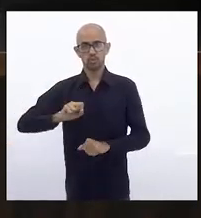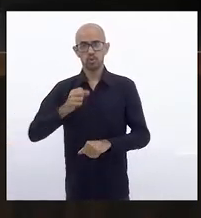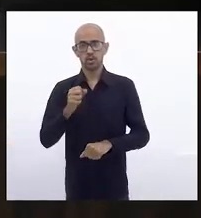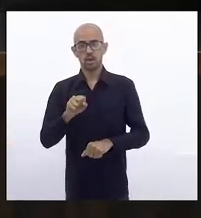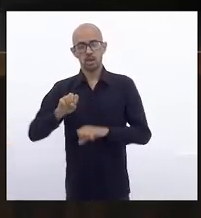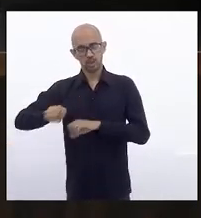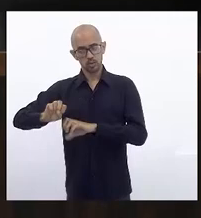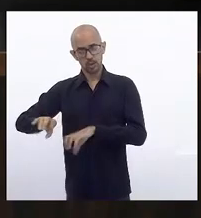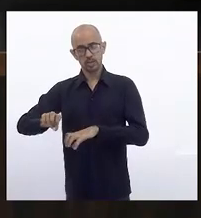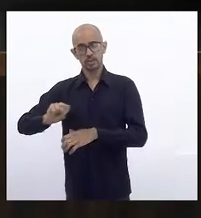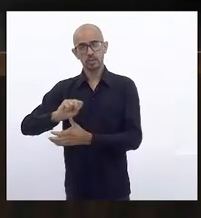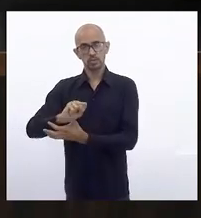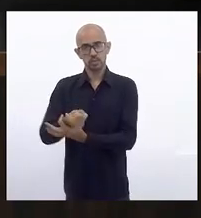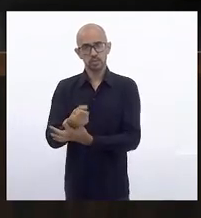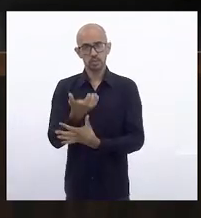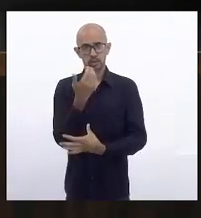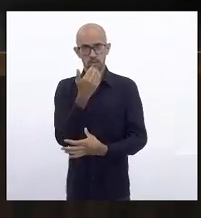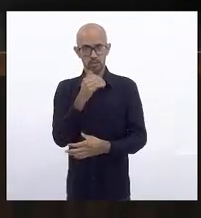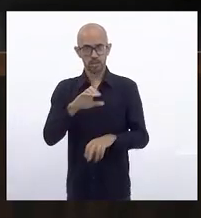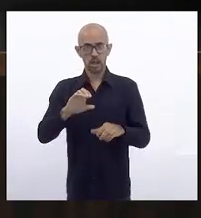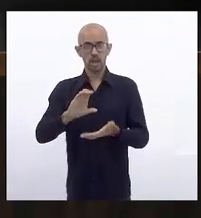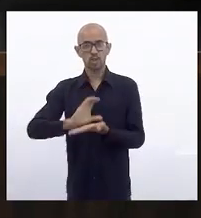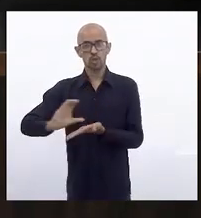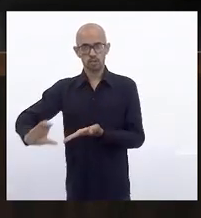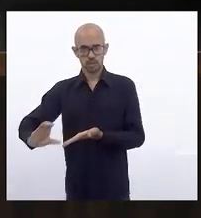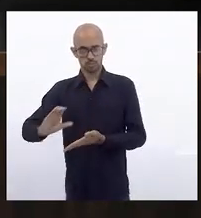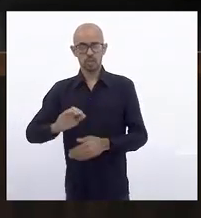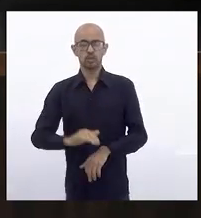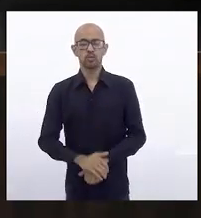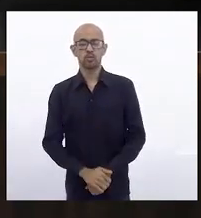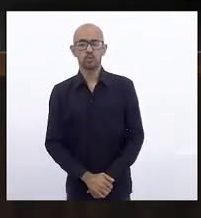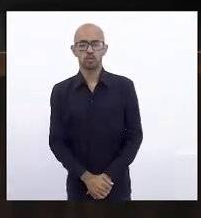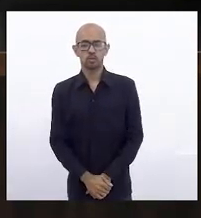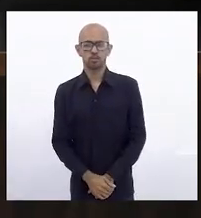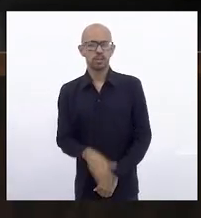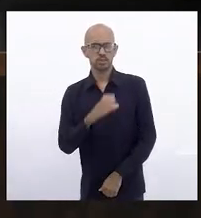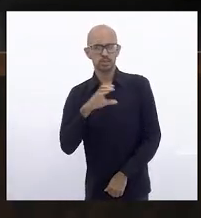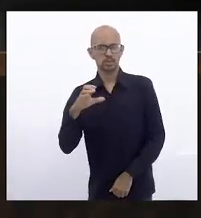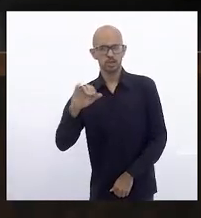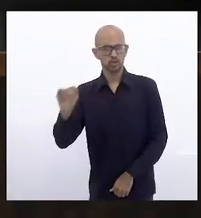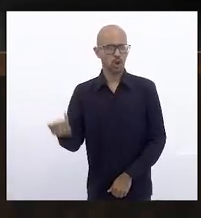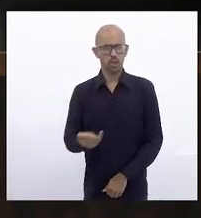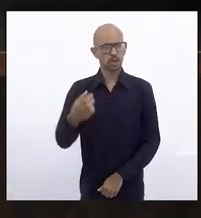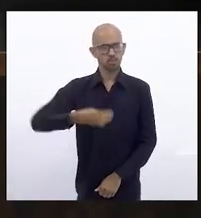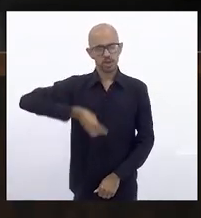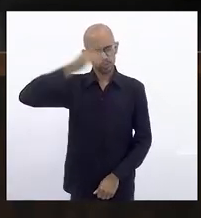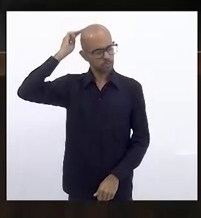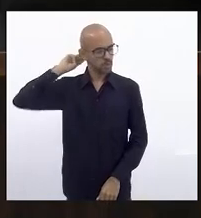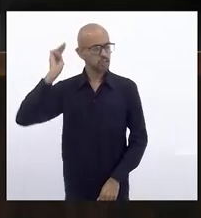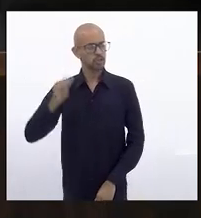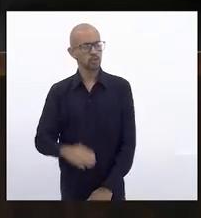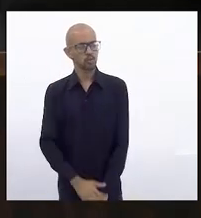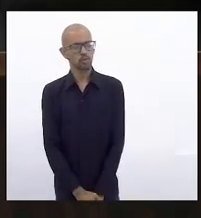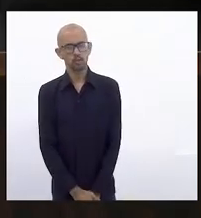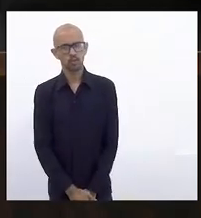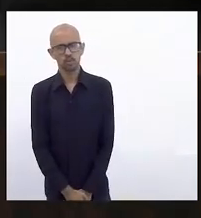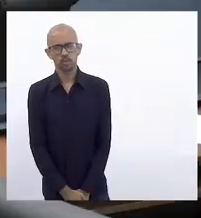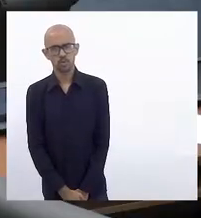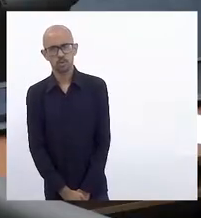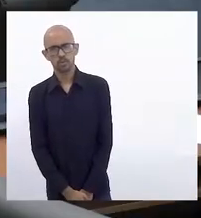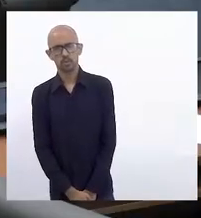Municipais e Orçamento. Para emitir parecer pela Comissão de Constituição, Justiça, deputado Márcio